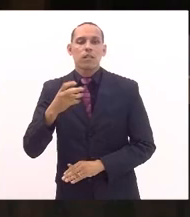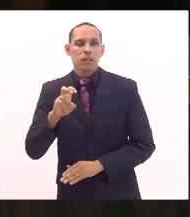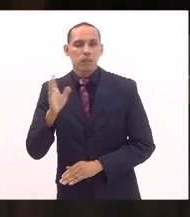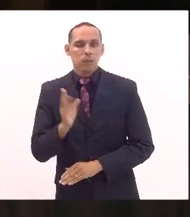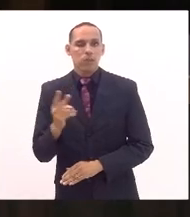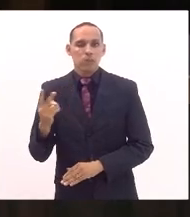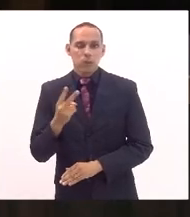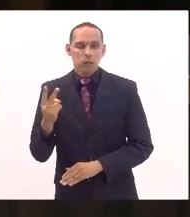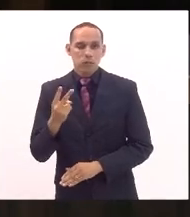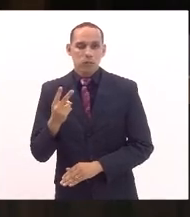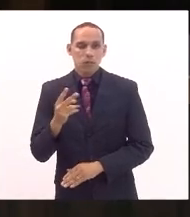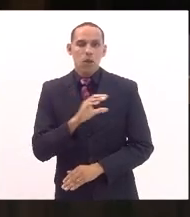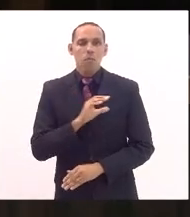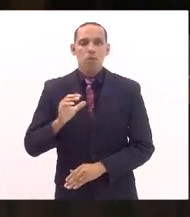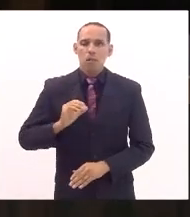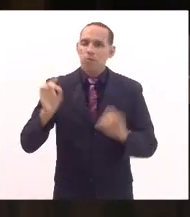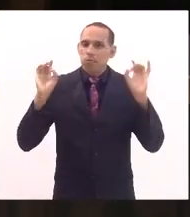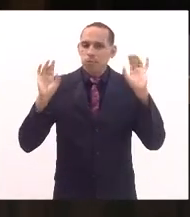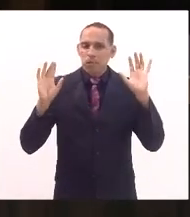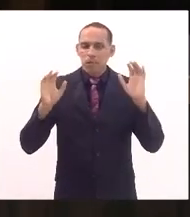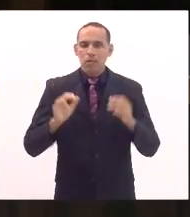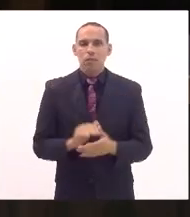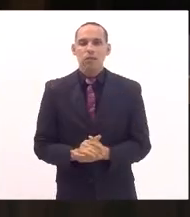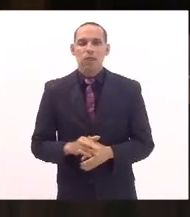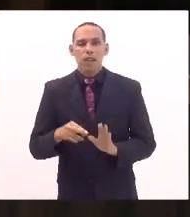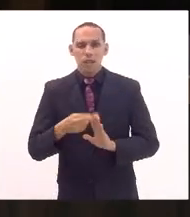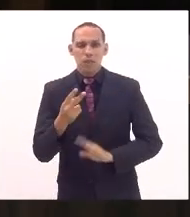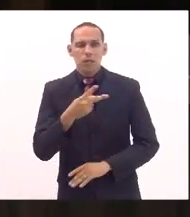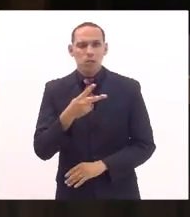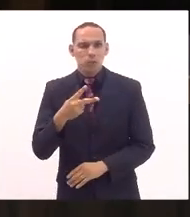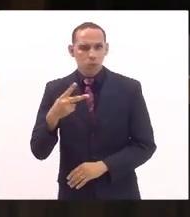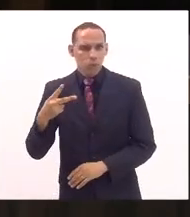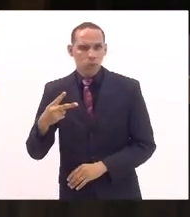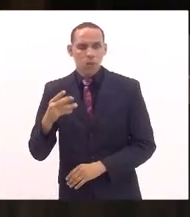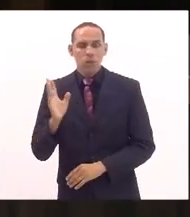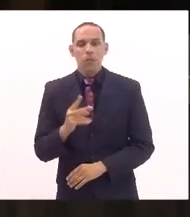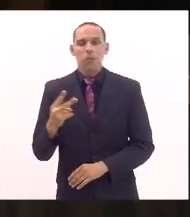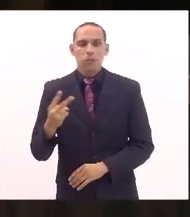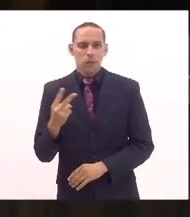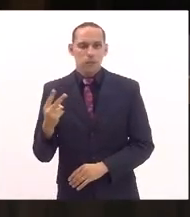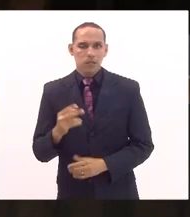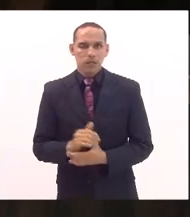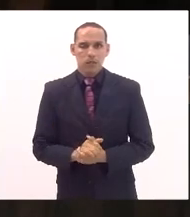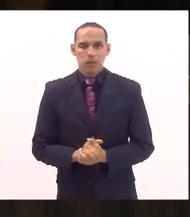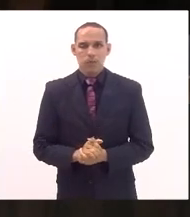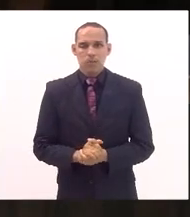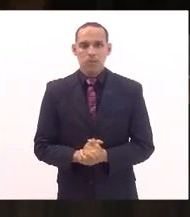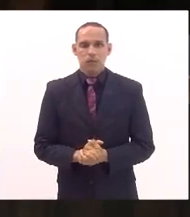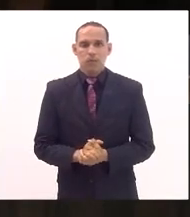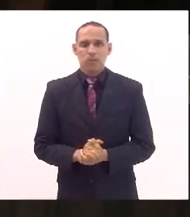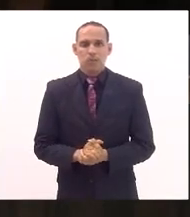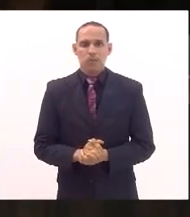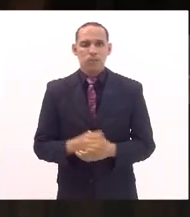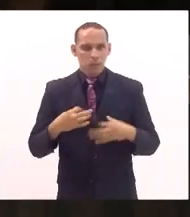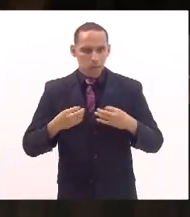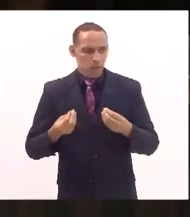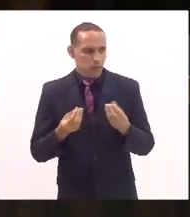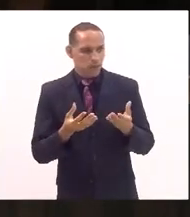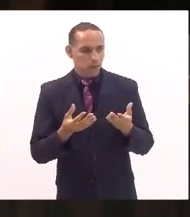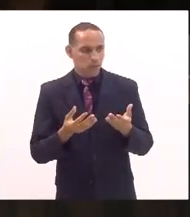de 22 de autoria da comissão especial e que alimento 222 de 2022 e deu a